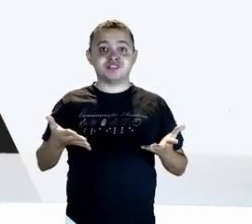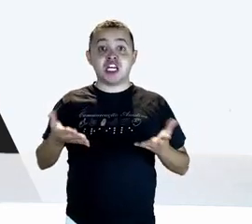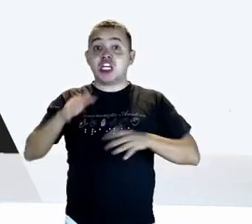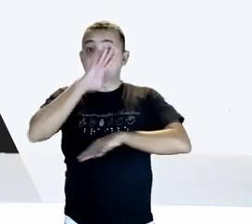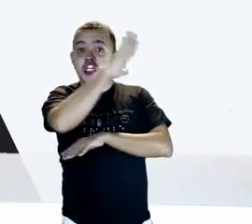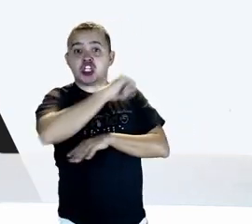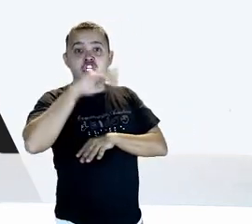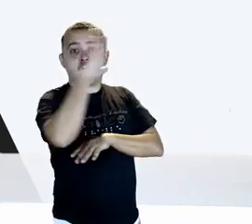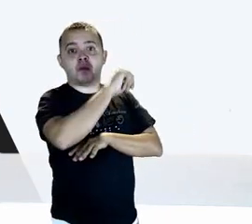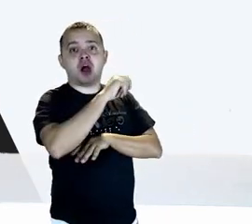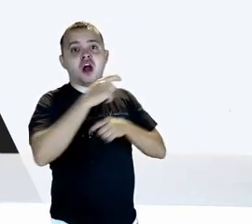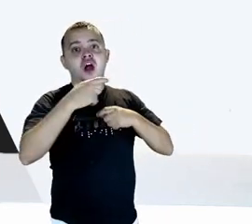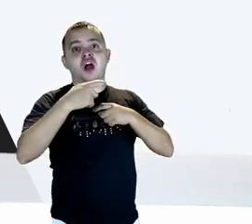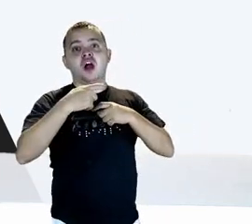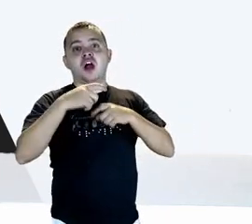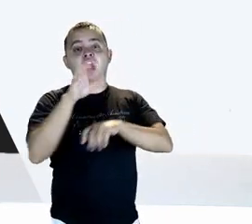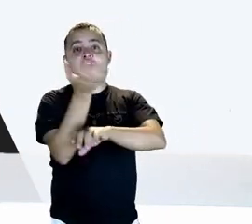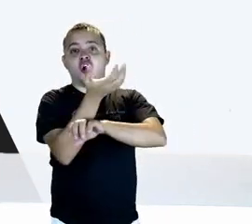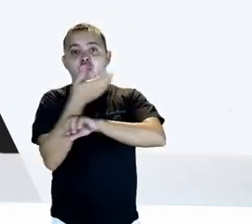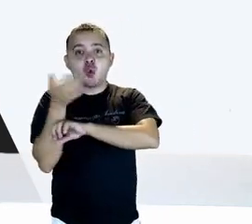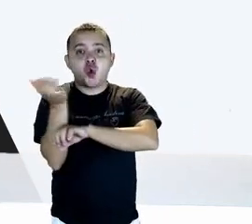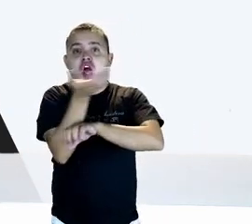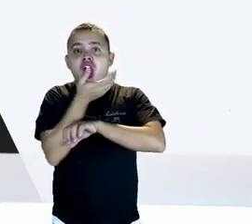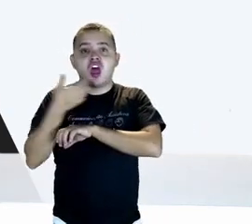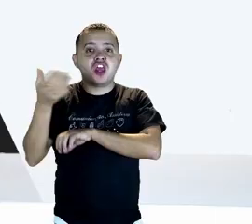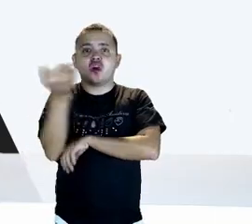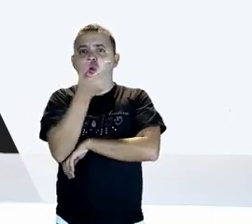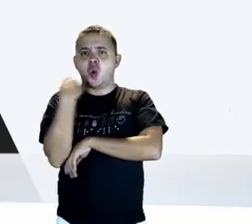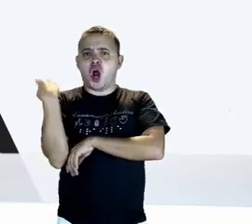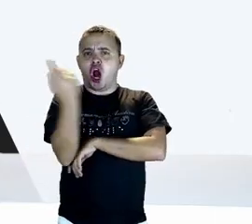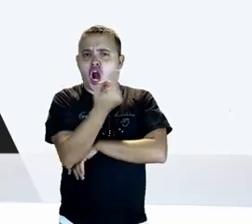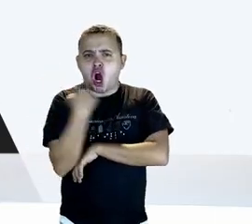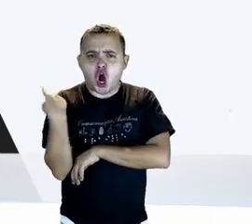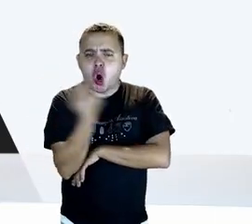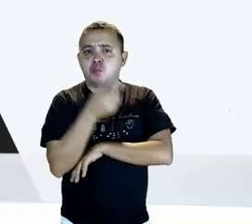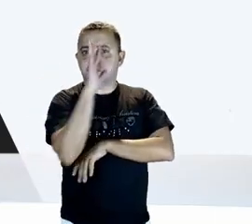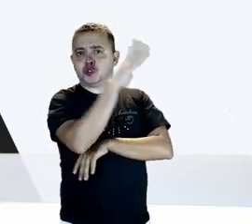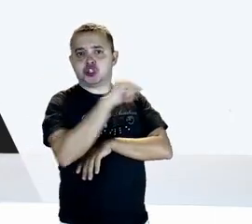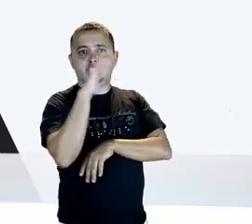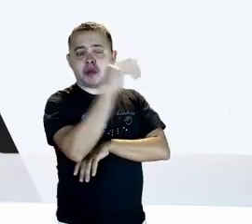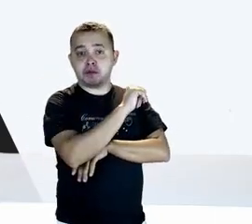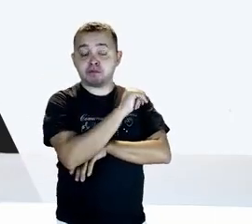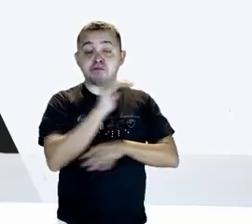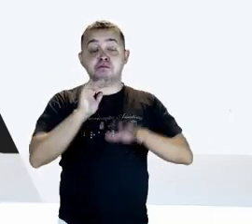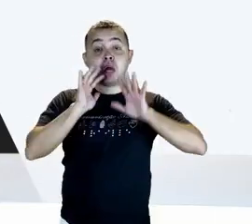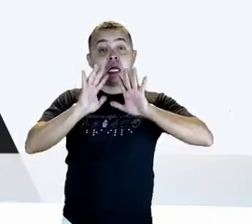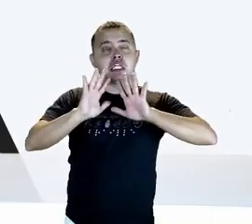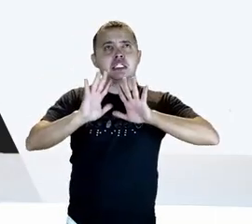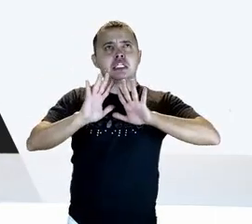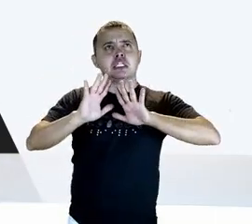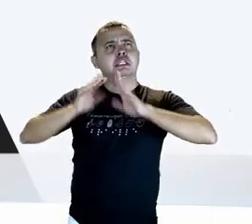para atendimento hospitalar. Quando eu falo sobre parada cardiorrespiratória,